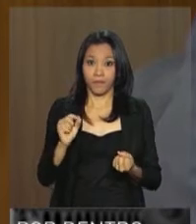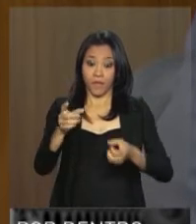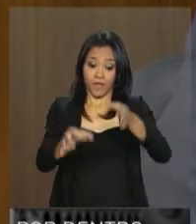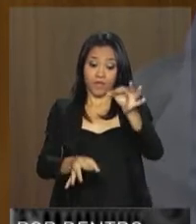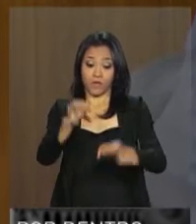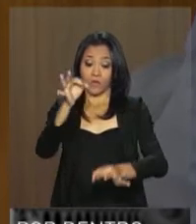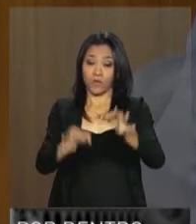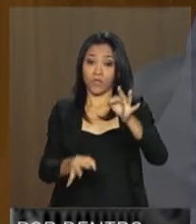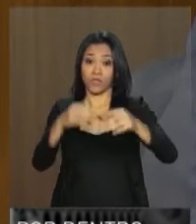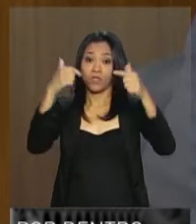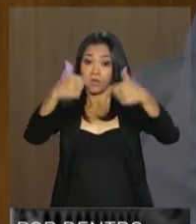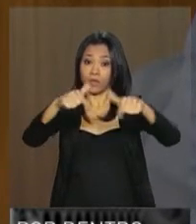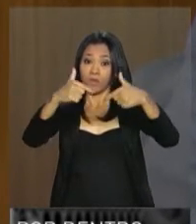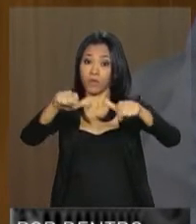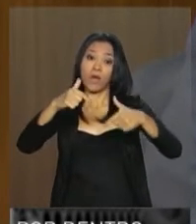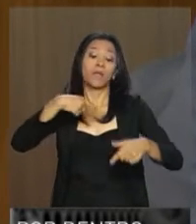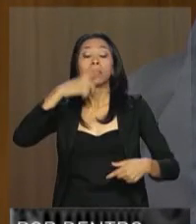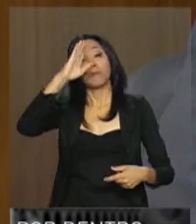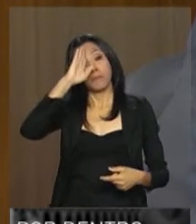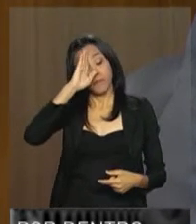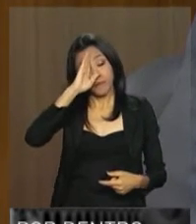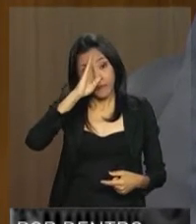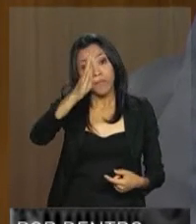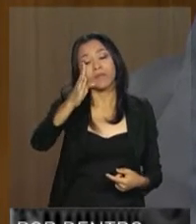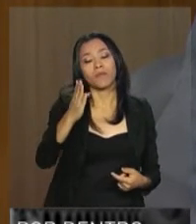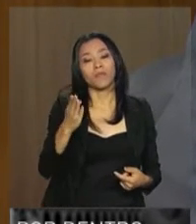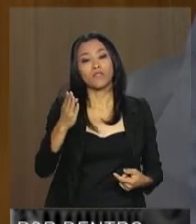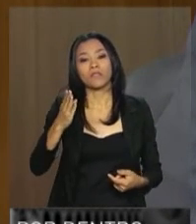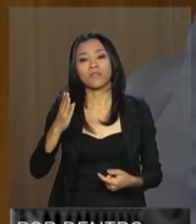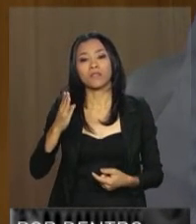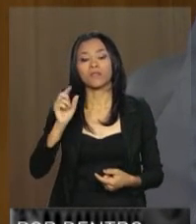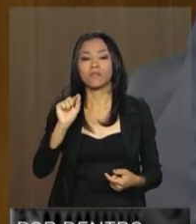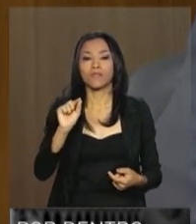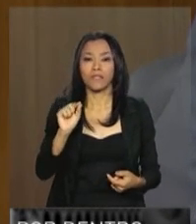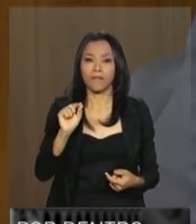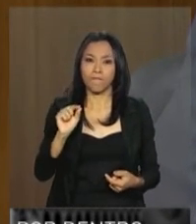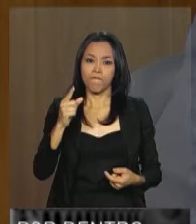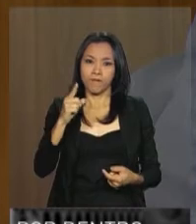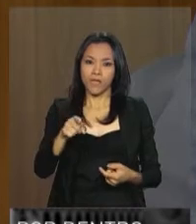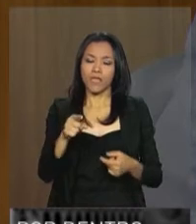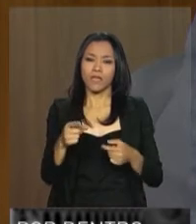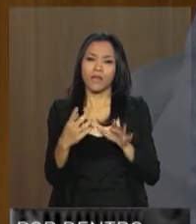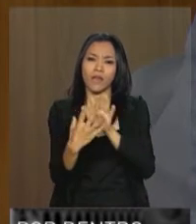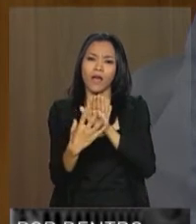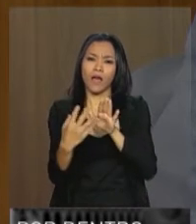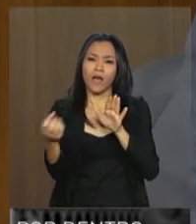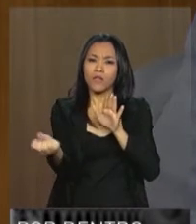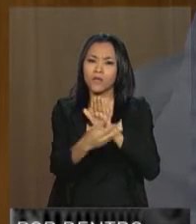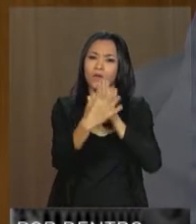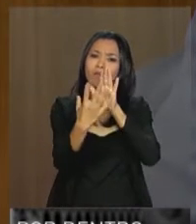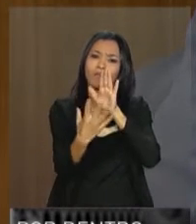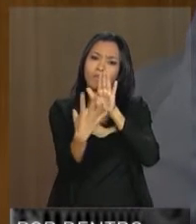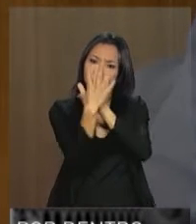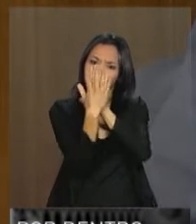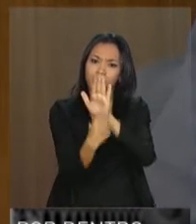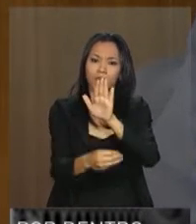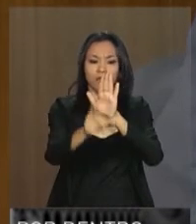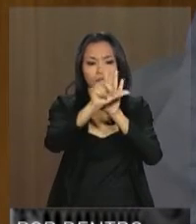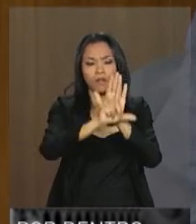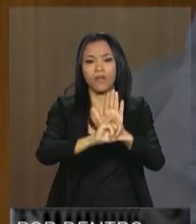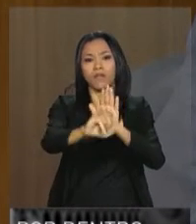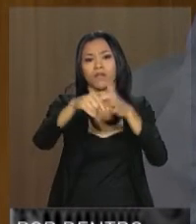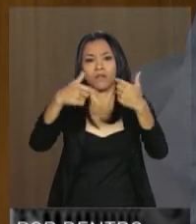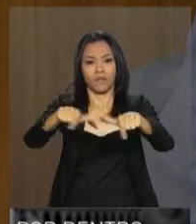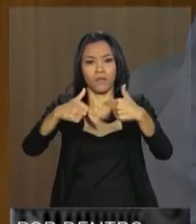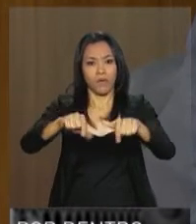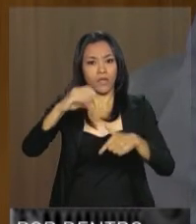do trabalho principalmente nesse momento em que a modernização da legislação trabalhista trará para o